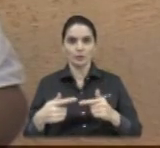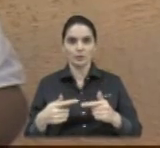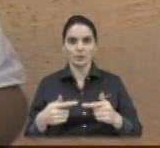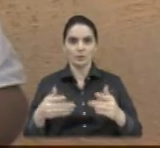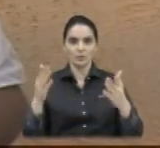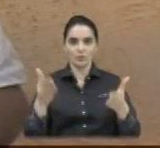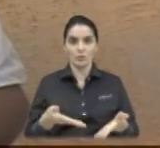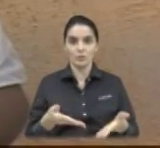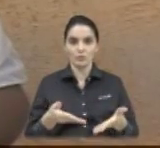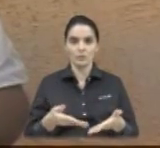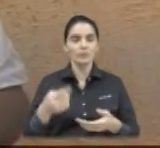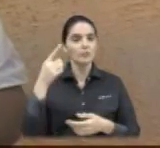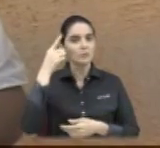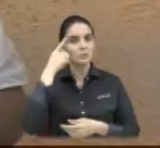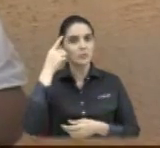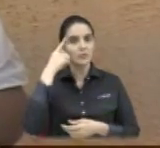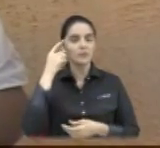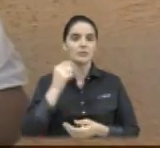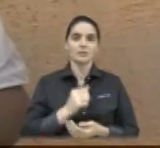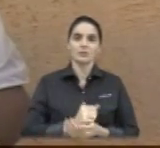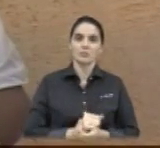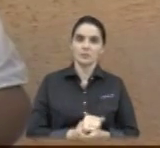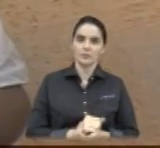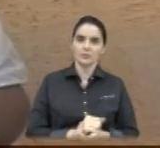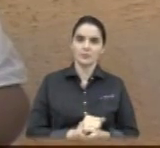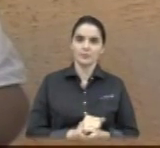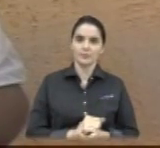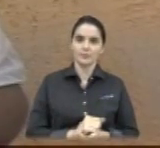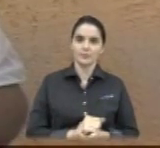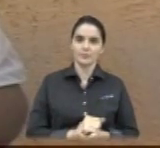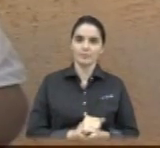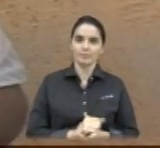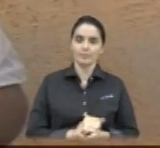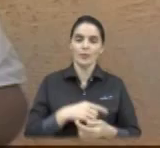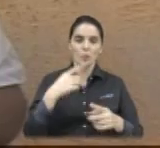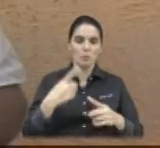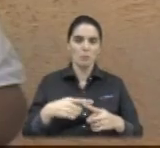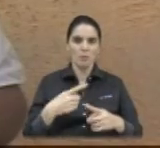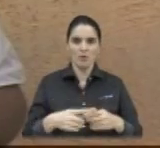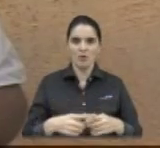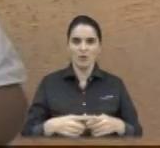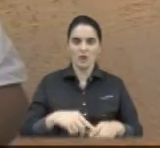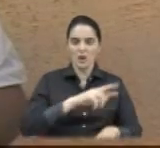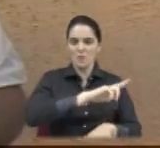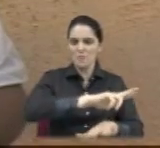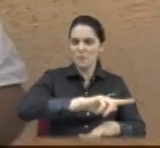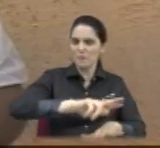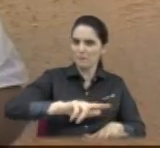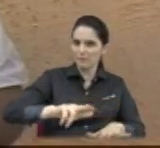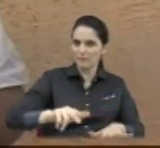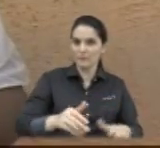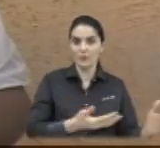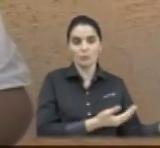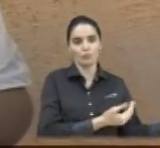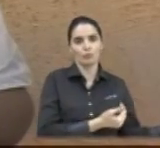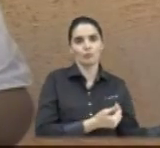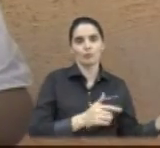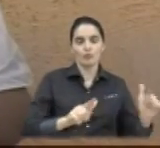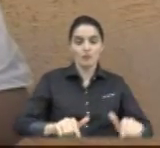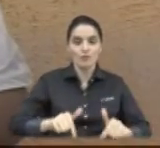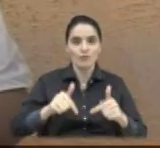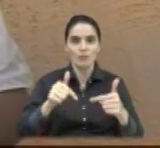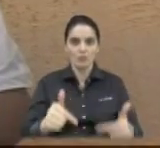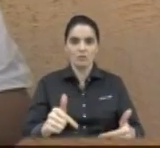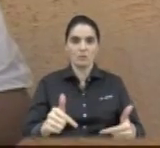sociais sem a censura do estado é por conta do sangue de uma juventude inconformada que lutou e que resistiu à ditadura